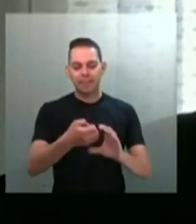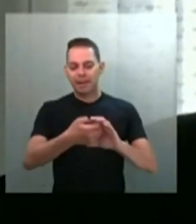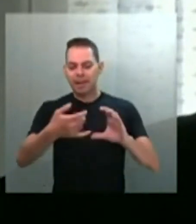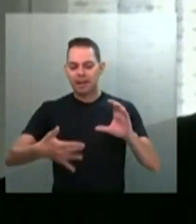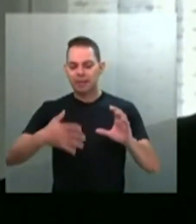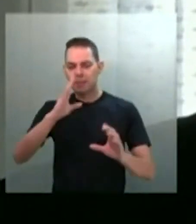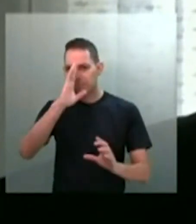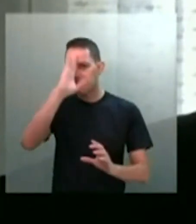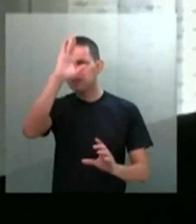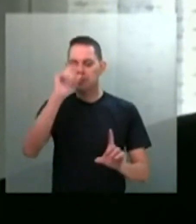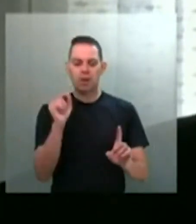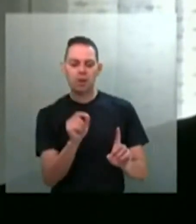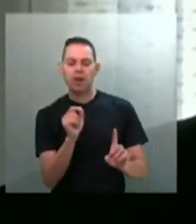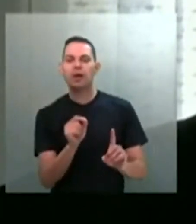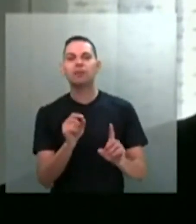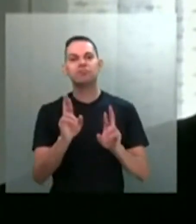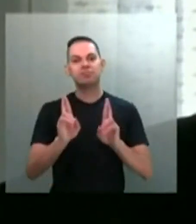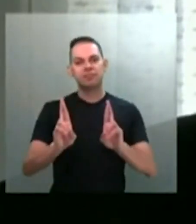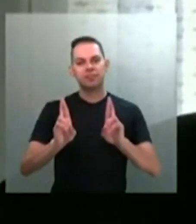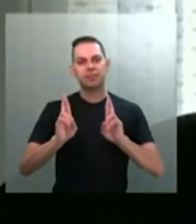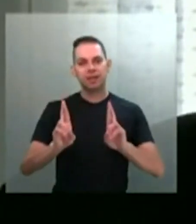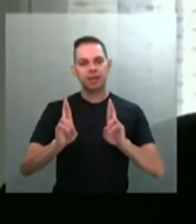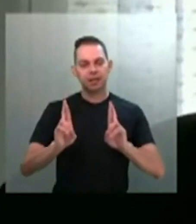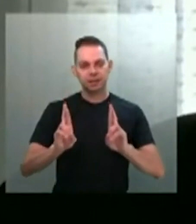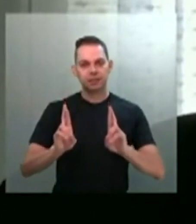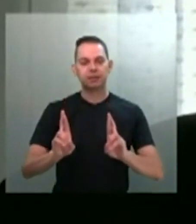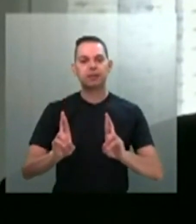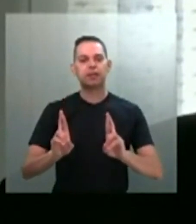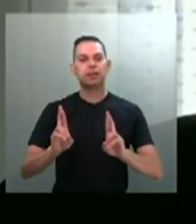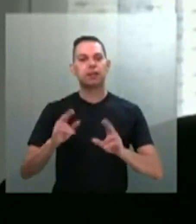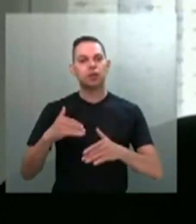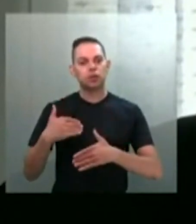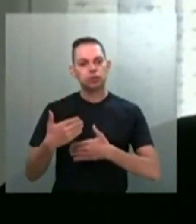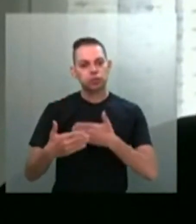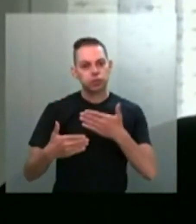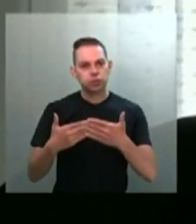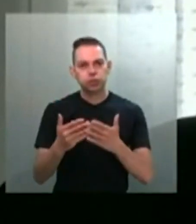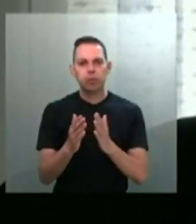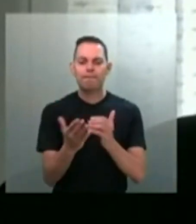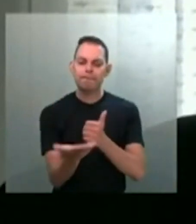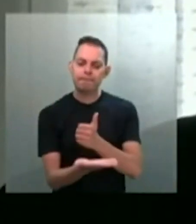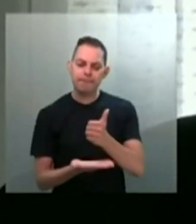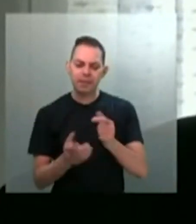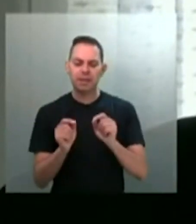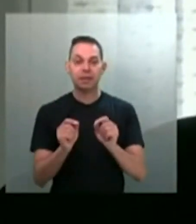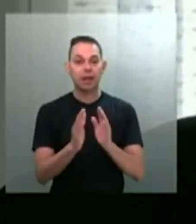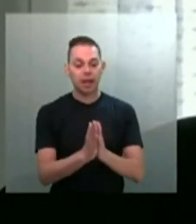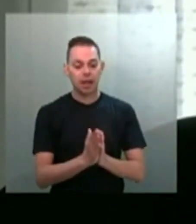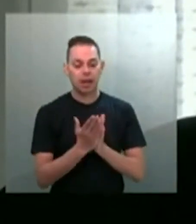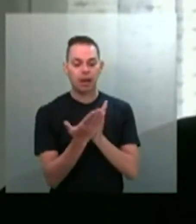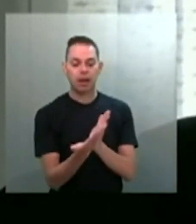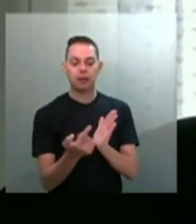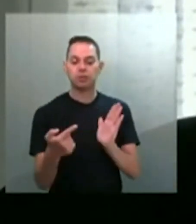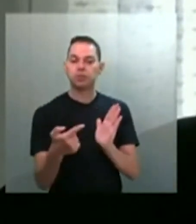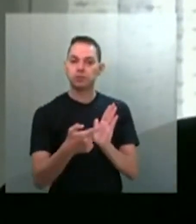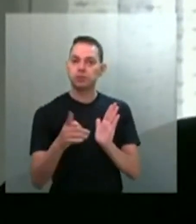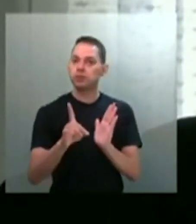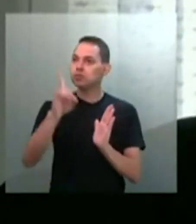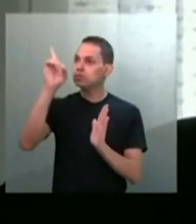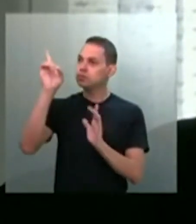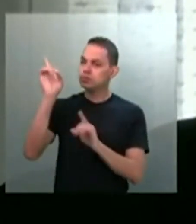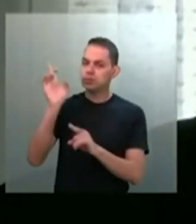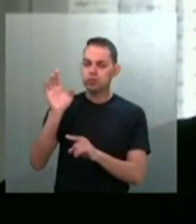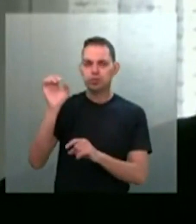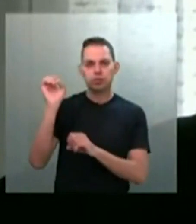Seu lema, de esperança em esperança, é inspirado na palavra de Deus e serviu de orientação para